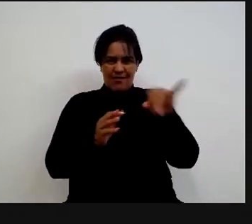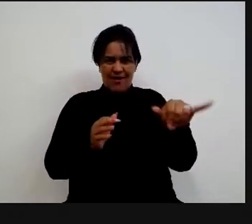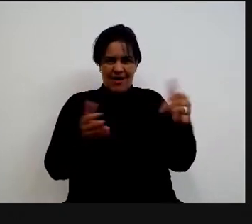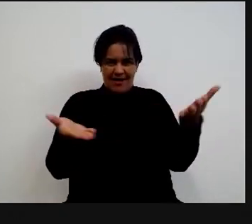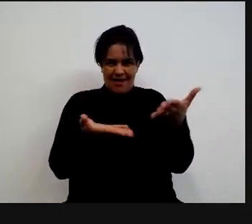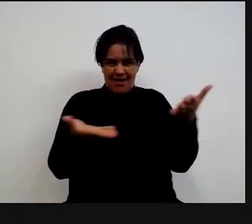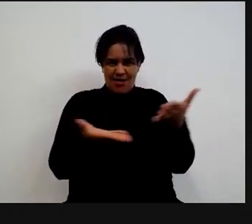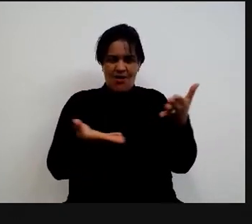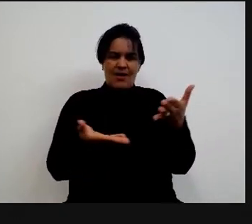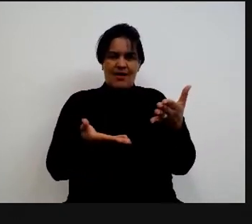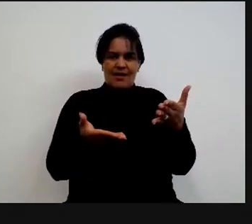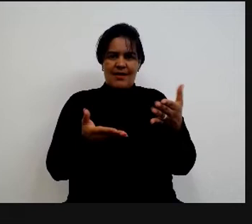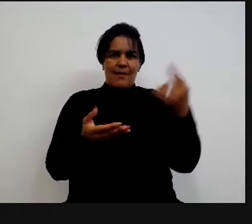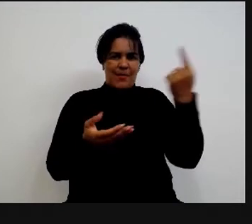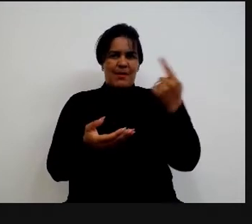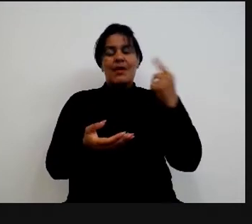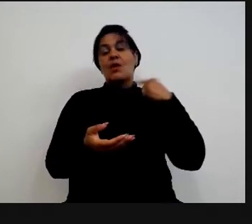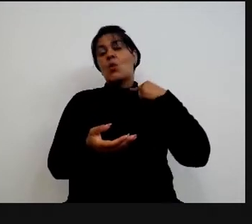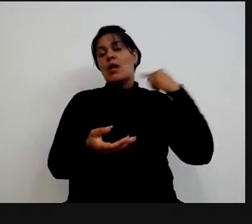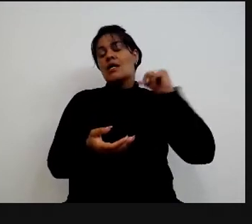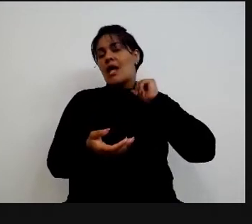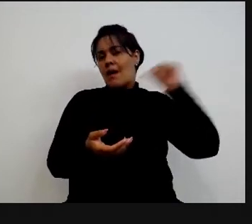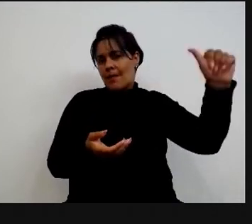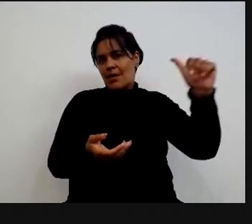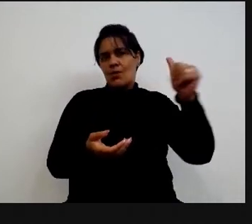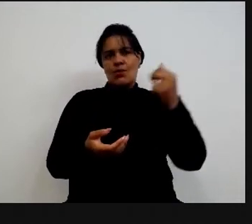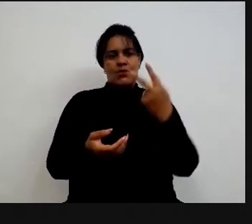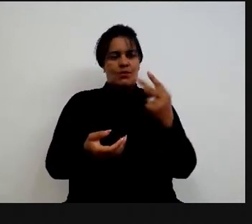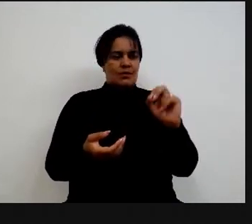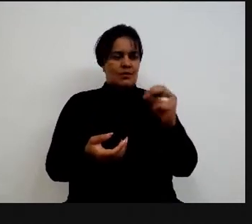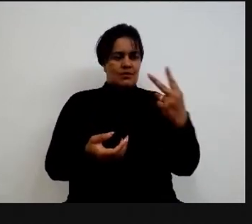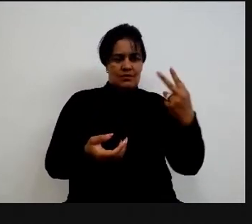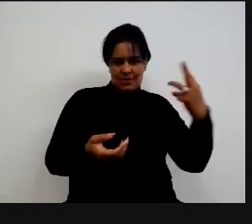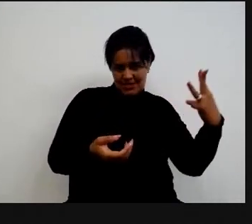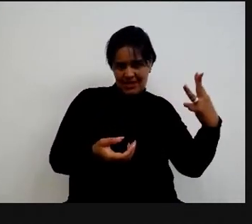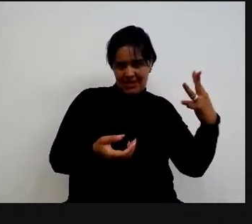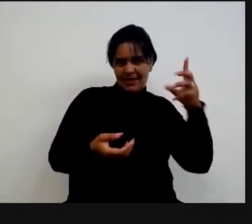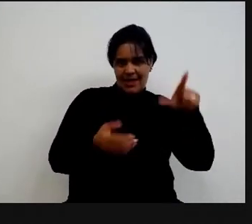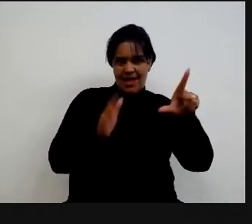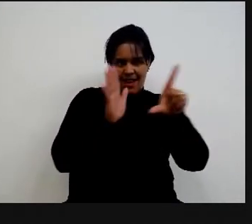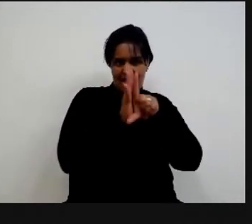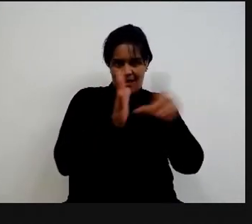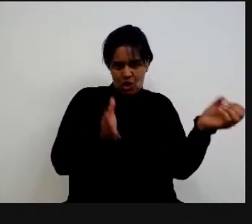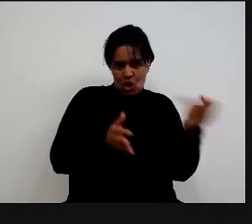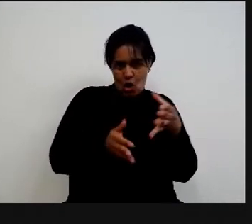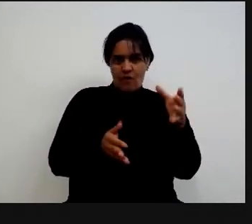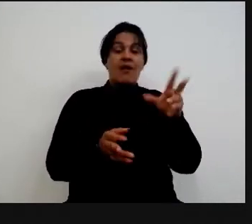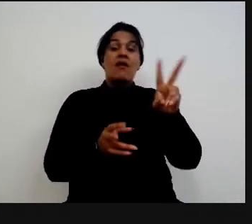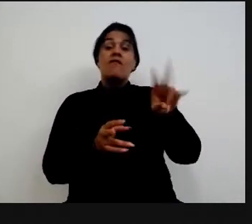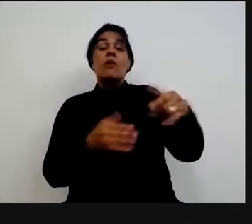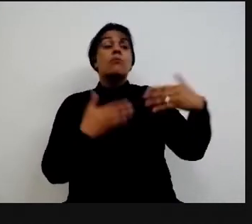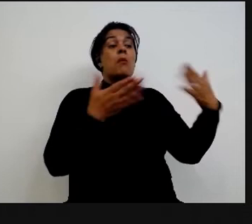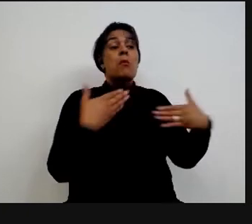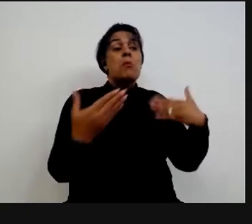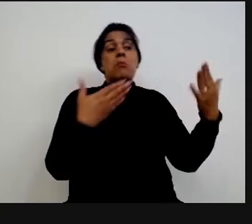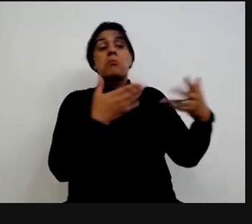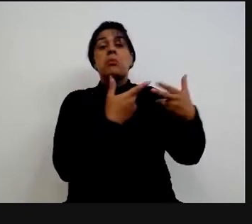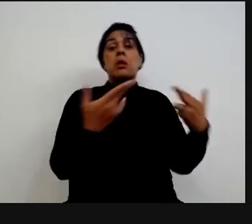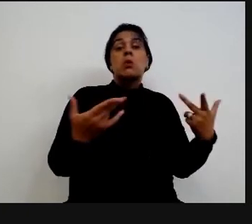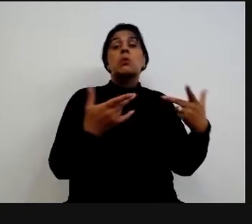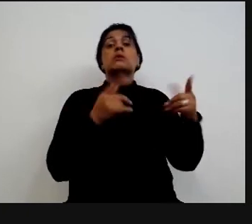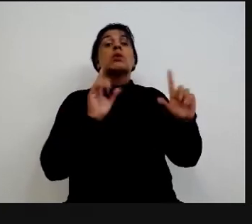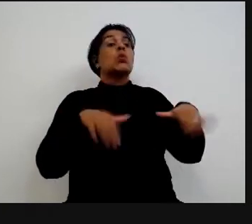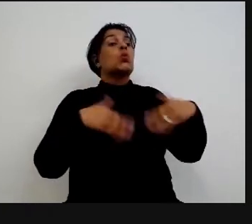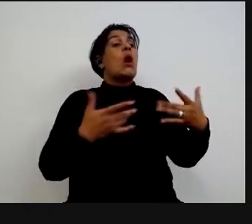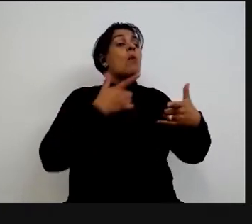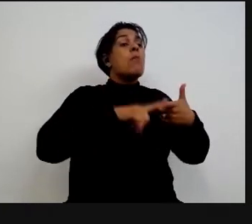de 2023, né? As duas estão convivendo nesse momento, né? Para discutir os problemas que os servidores já